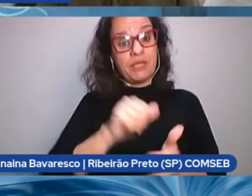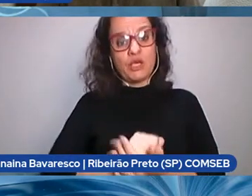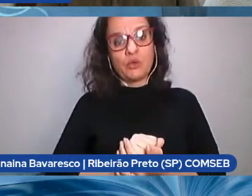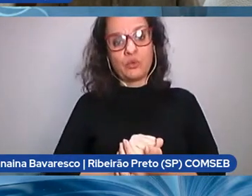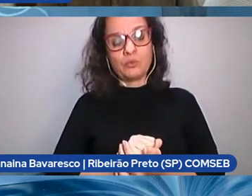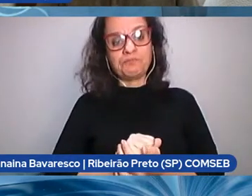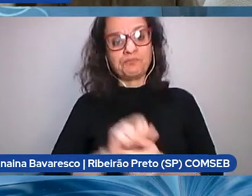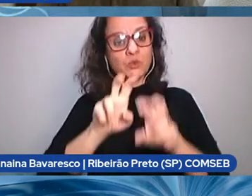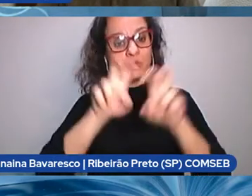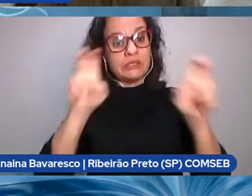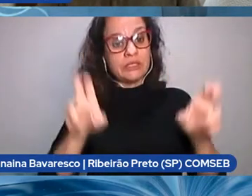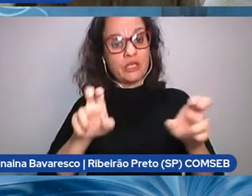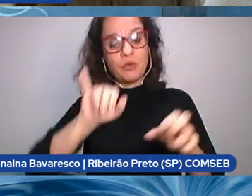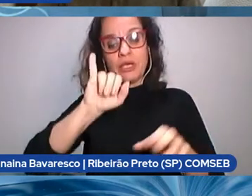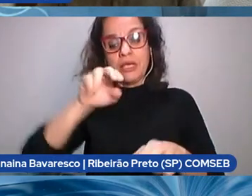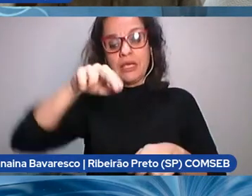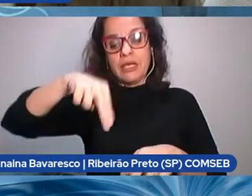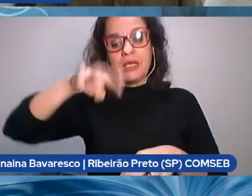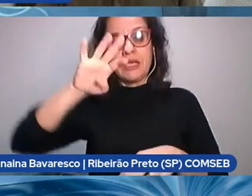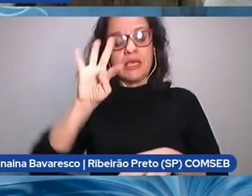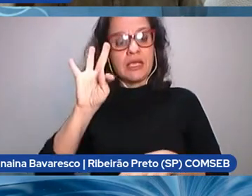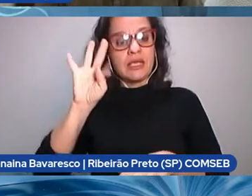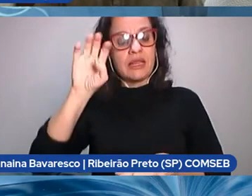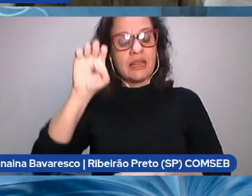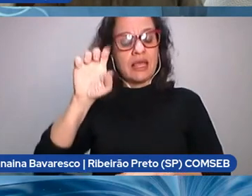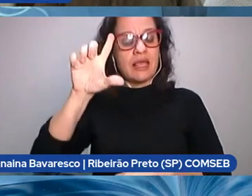termo intelectualizá-lo, né? Como a gente está